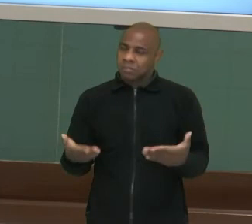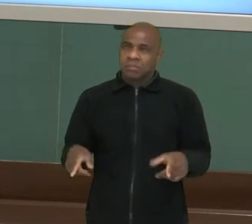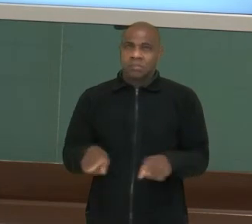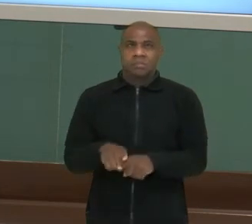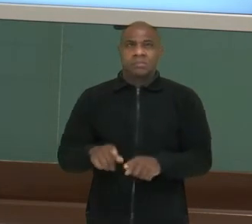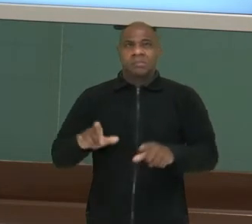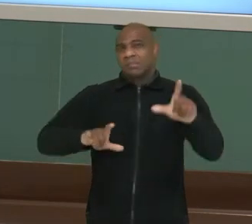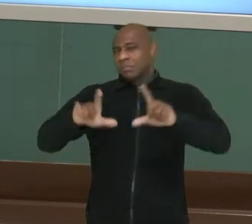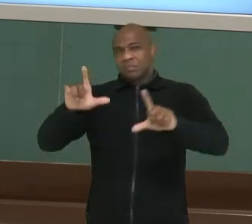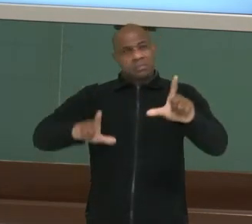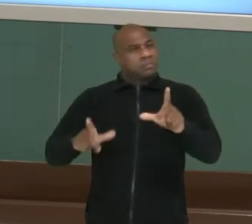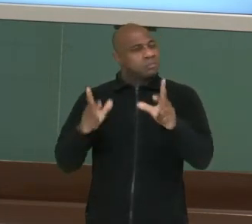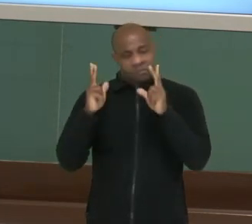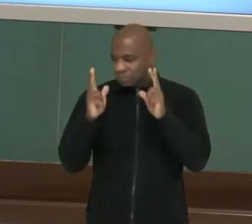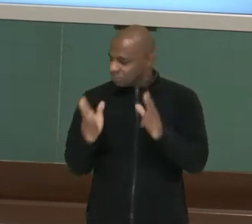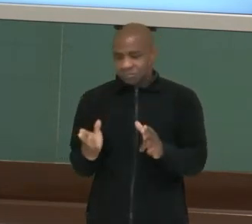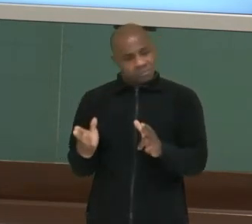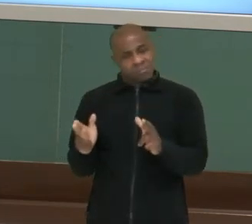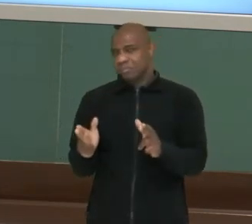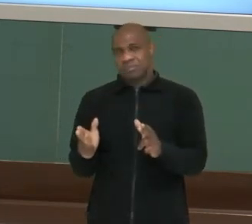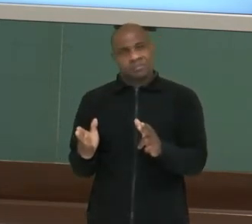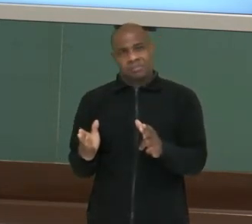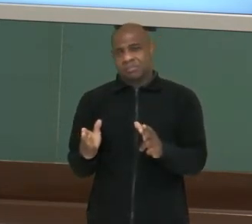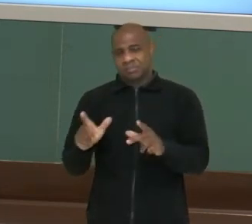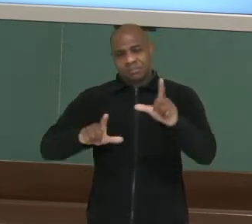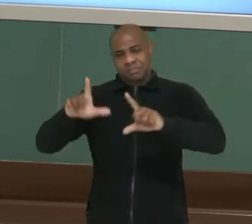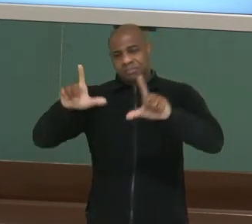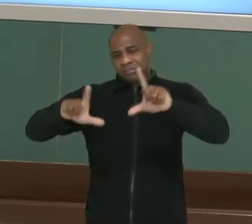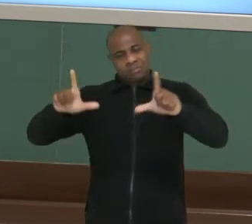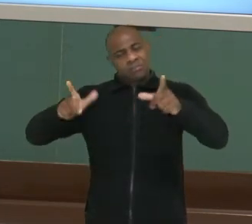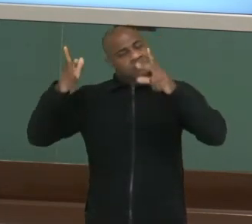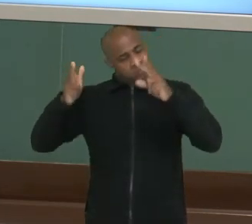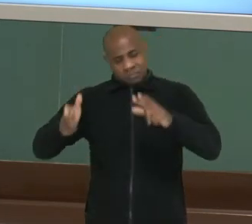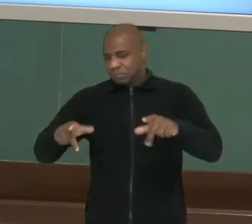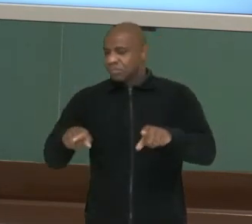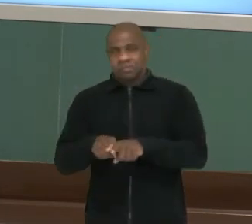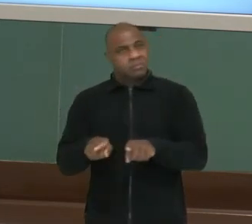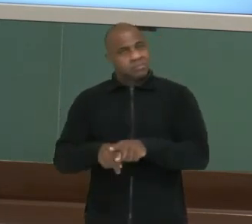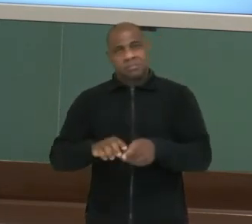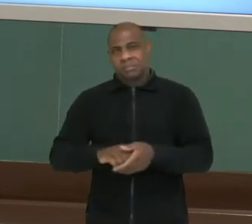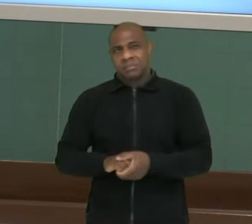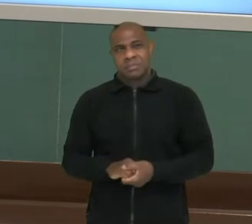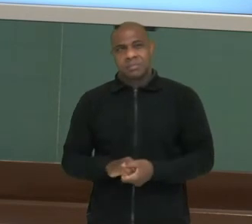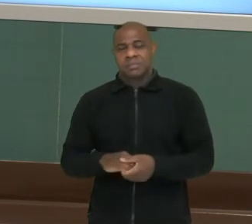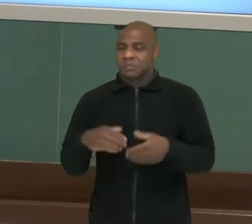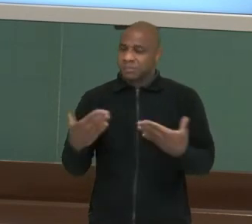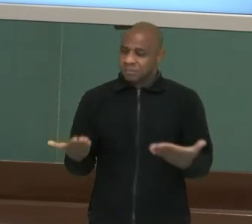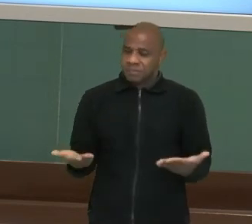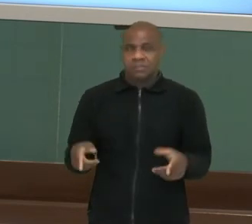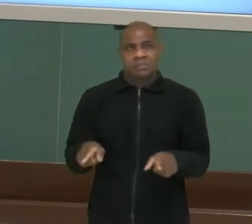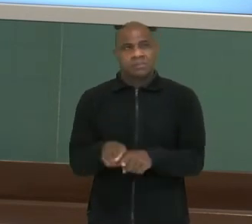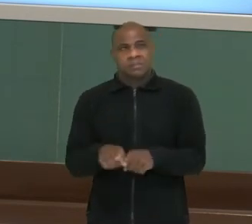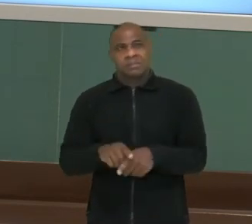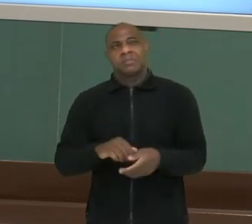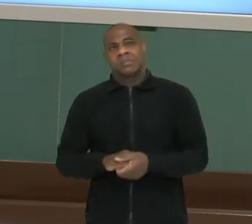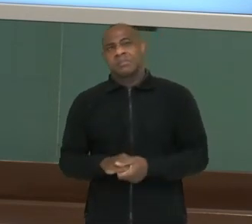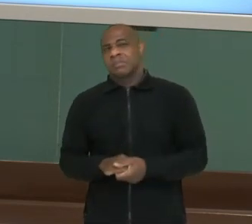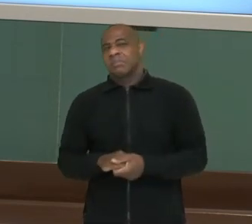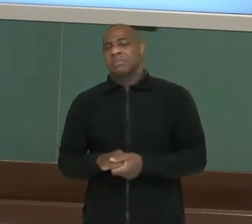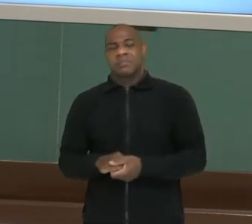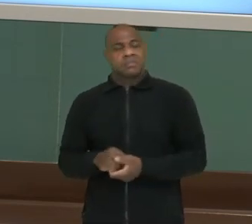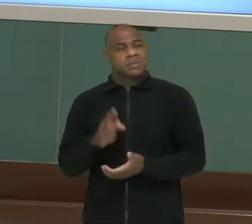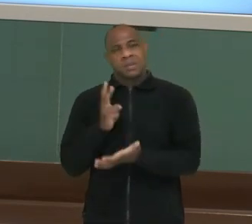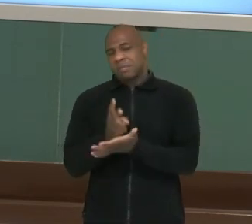a mesma coisa, a onda de rádio, né, que está presente também nos televisores, pessoal, ele também funciona da